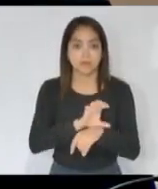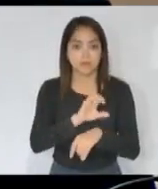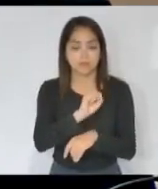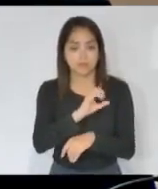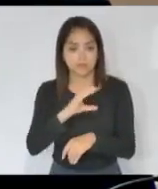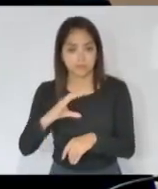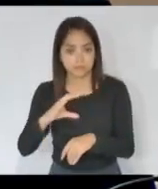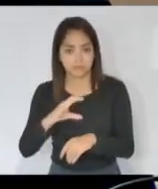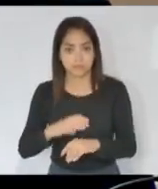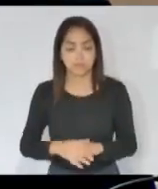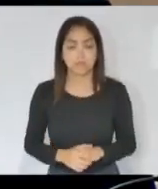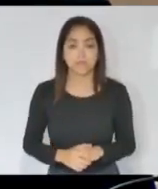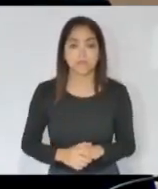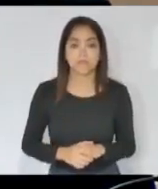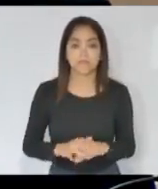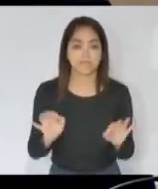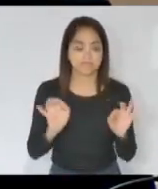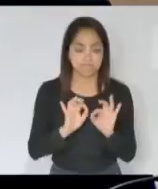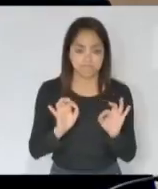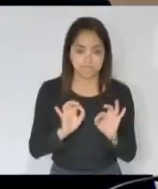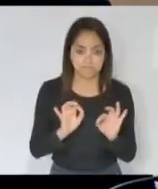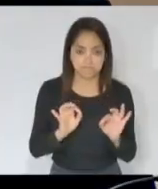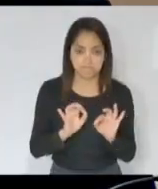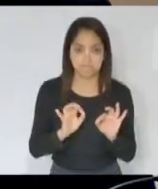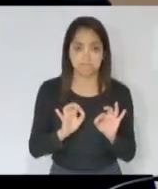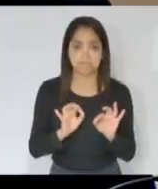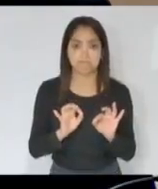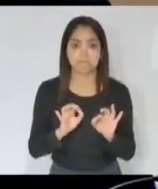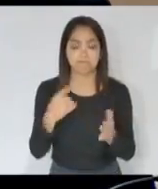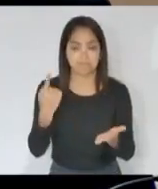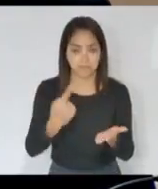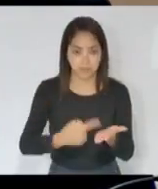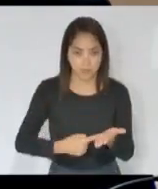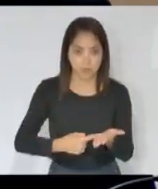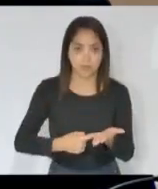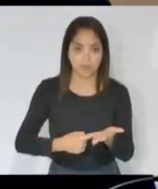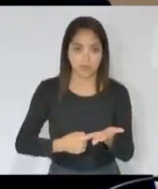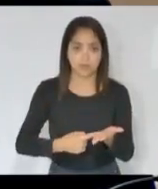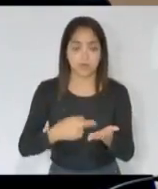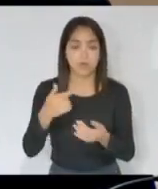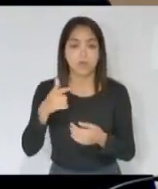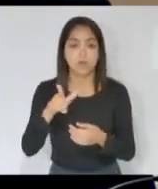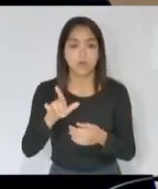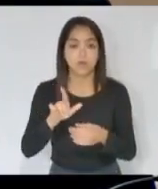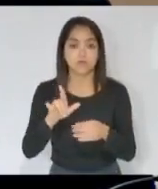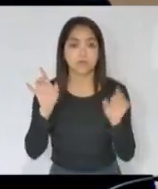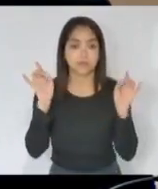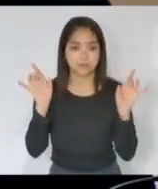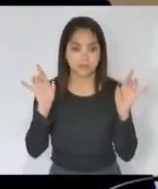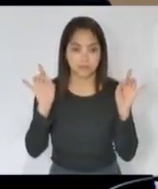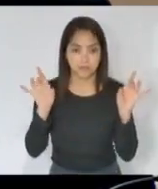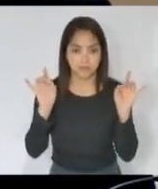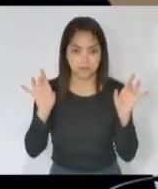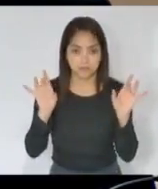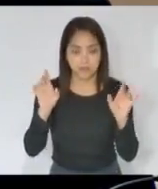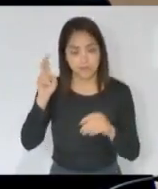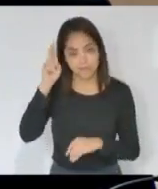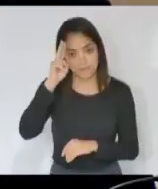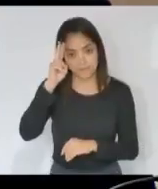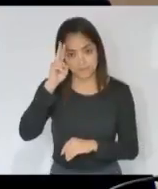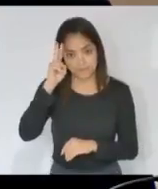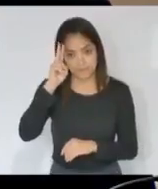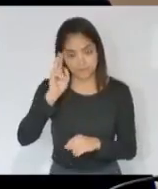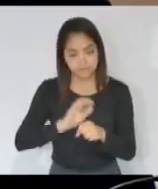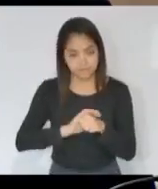Catarina. Nada mais havendo, o senhor presidente convocou outra sessão especial para